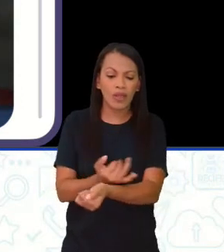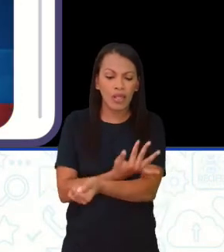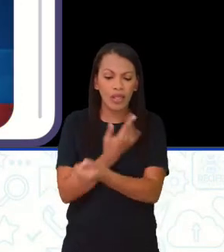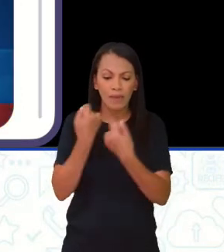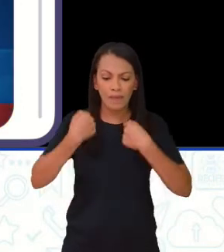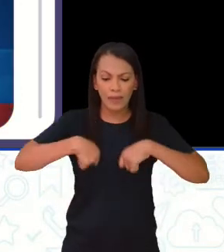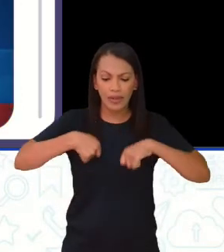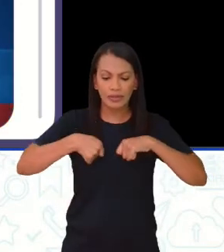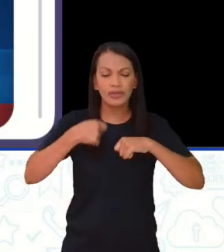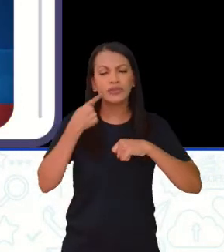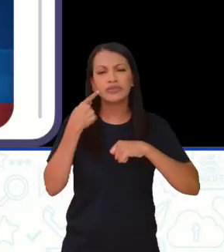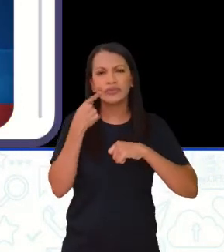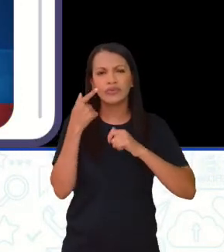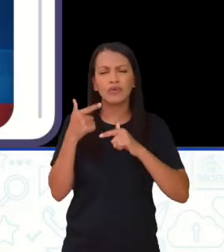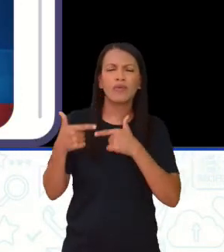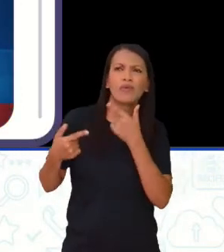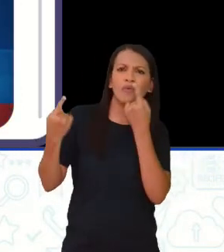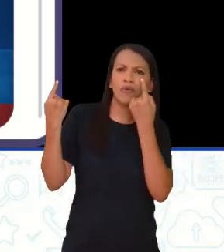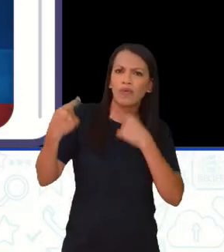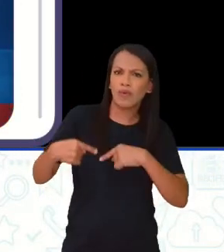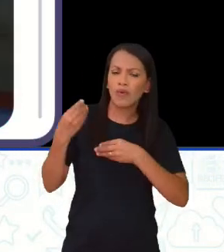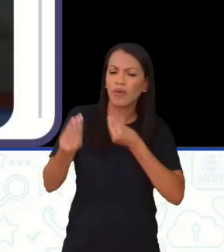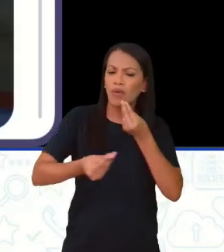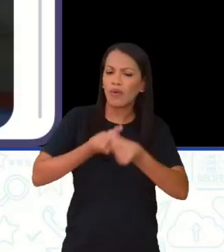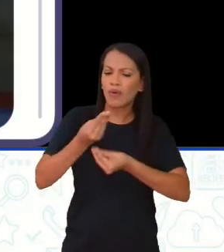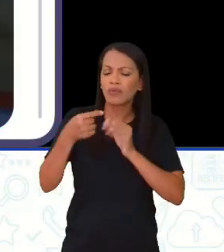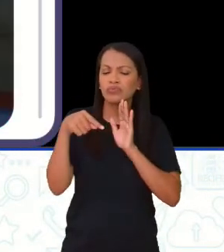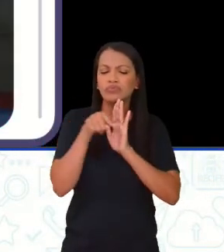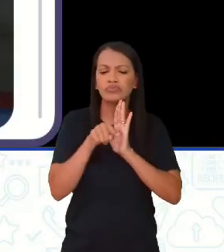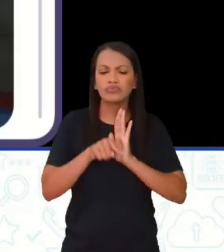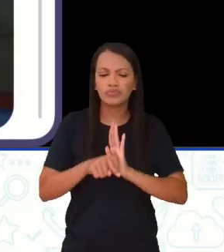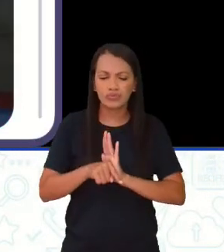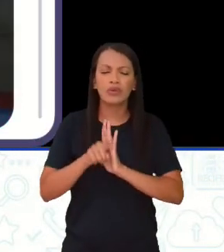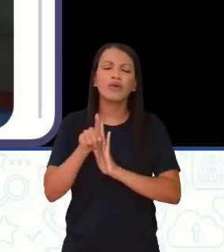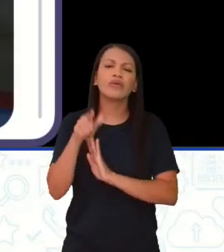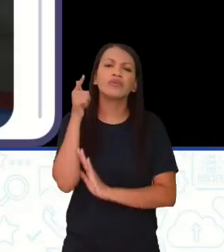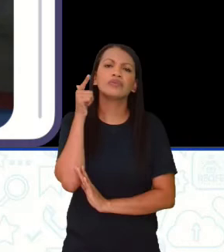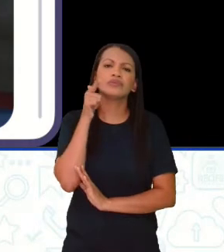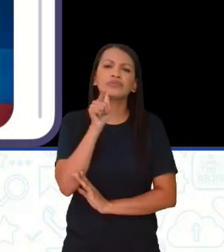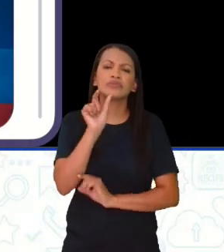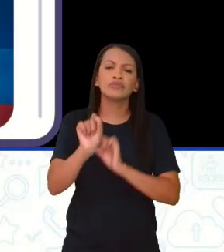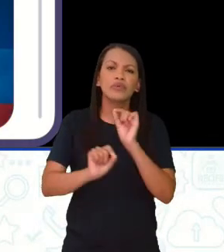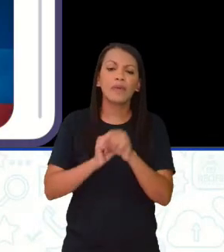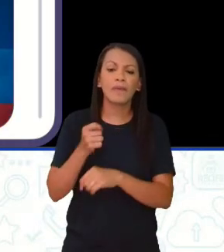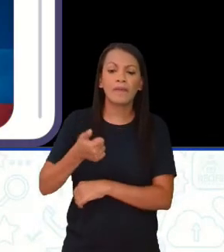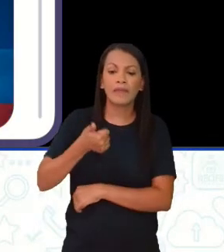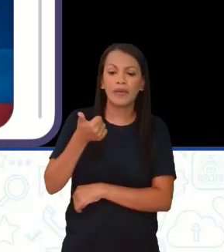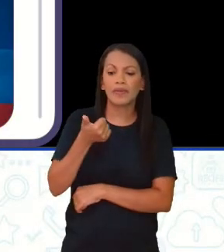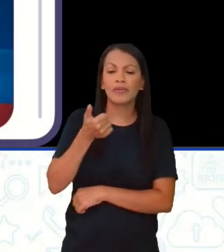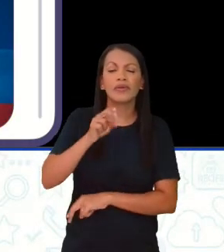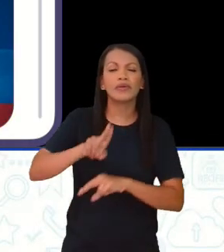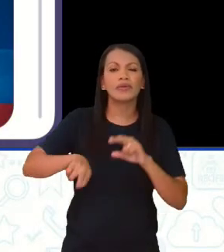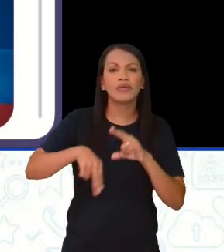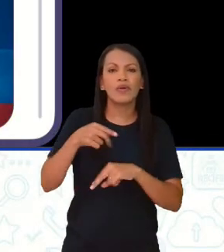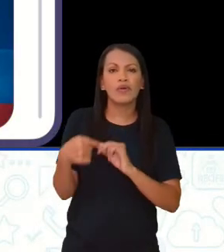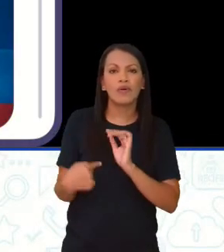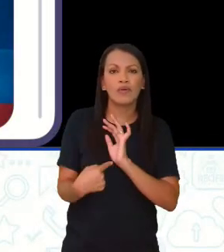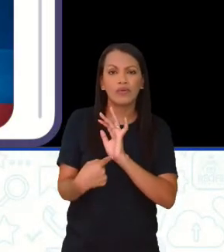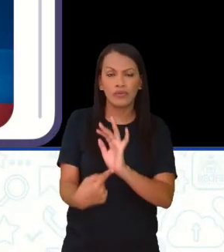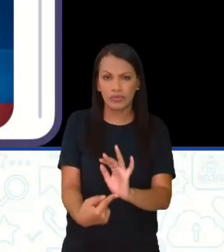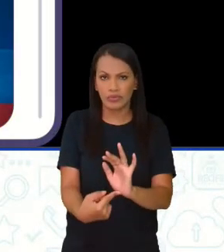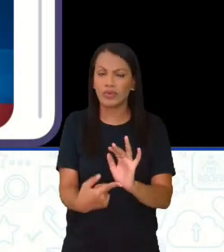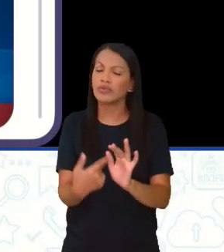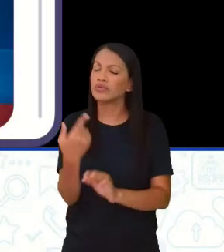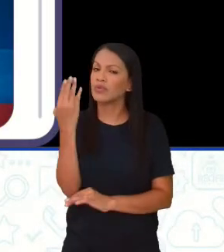uma luta. Como é que você está se preparando para a classificação para os Jogos? Vai ser definida a vaga no 1º de junho e quem estiver à frente nesse ranking mundial entre